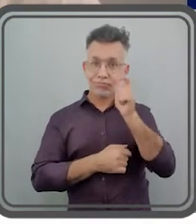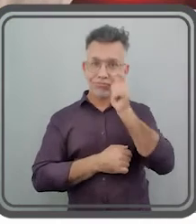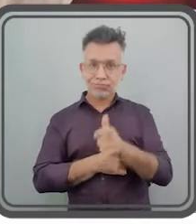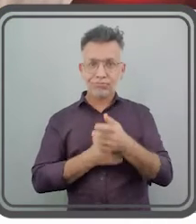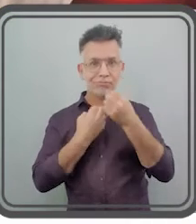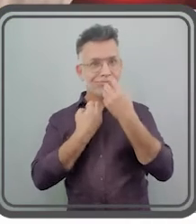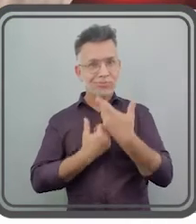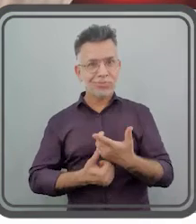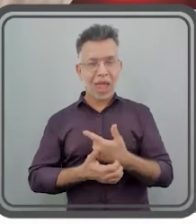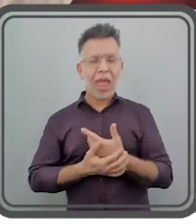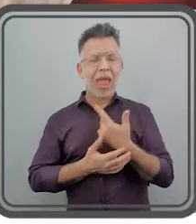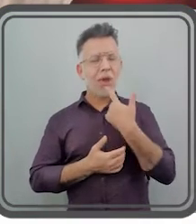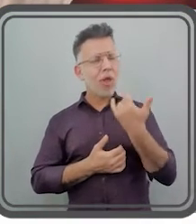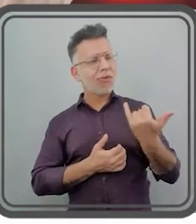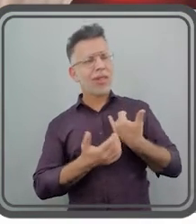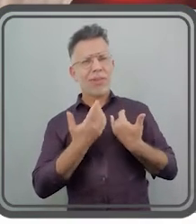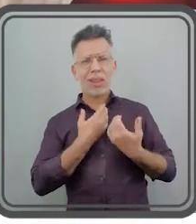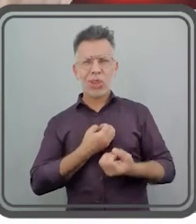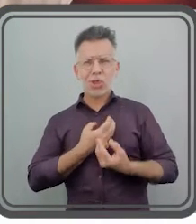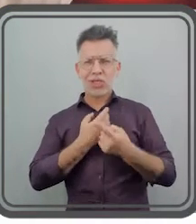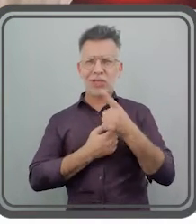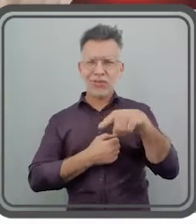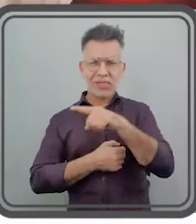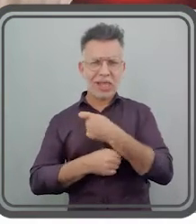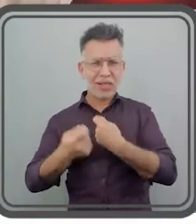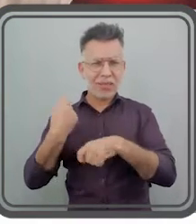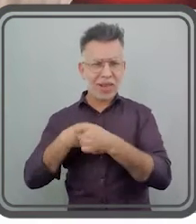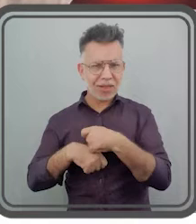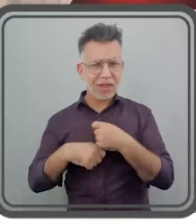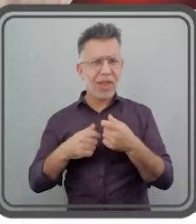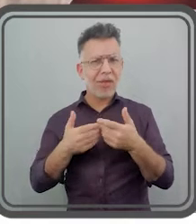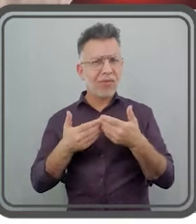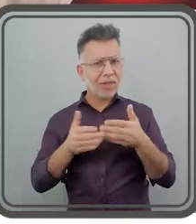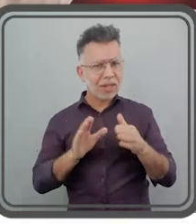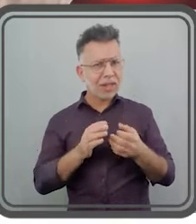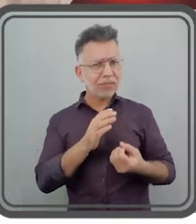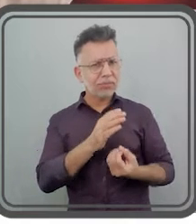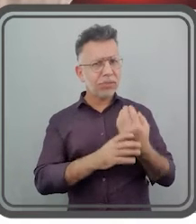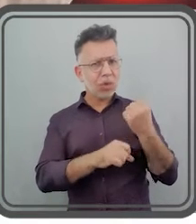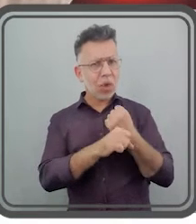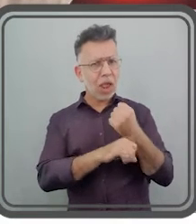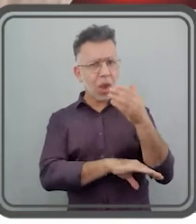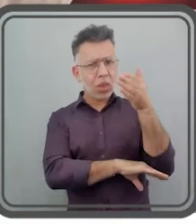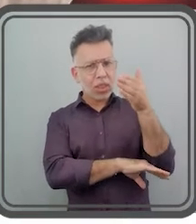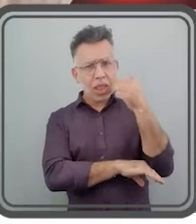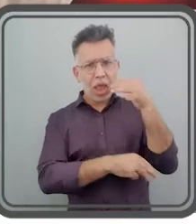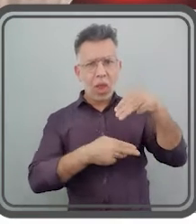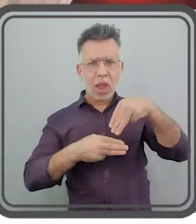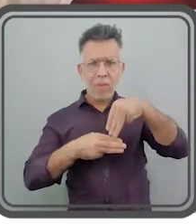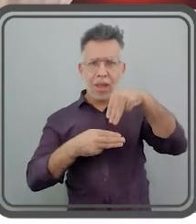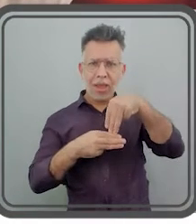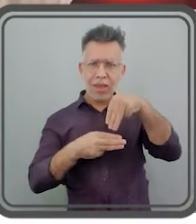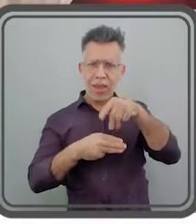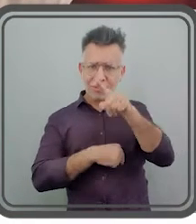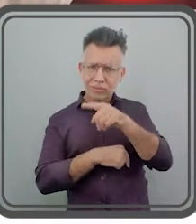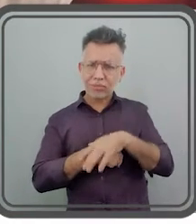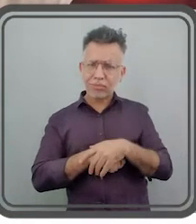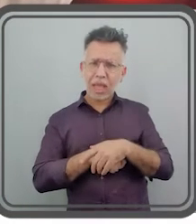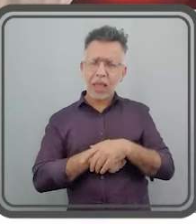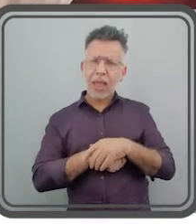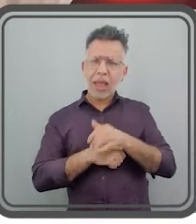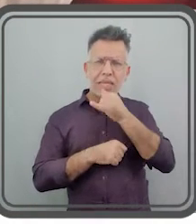muito bom agora eu fiquei sabendo uma notícia de vocês aqui de mercado vocês abriram Hotel nos Estados Unidos em Miami para ser um laboratório de